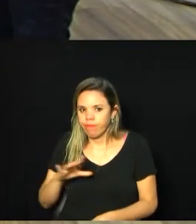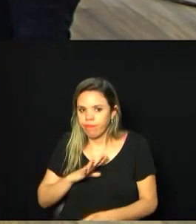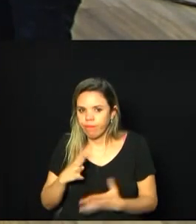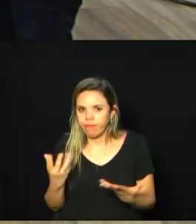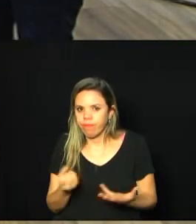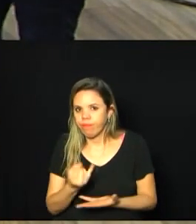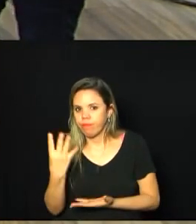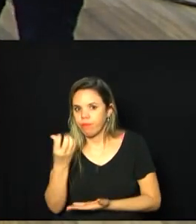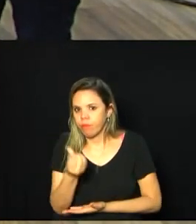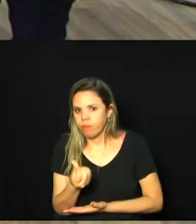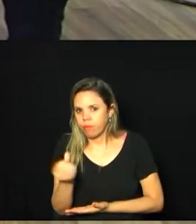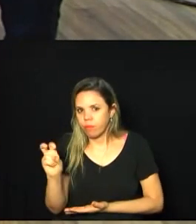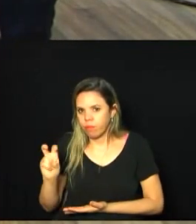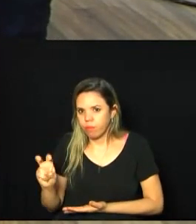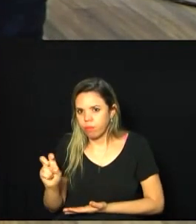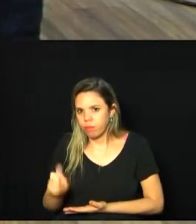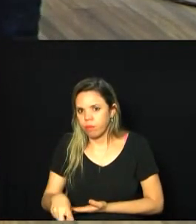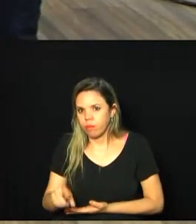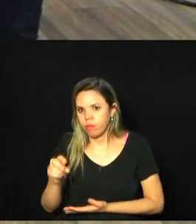cidade: